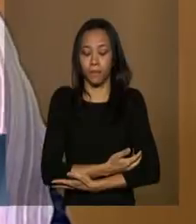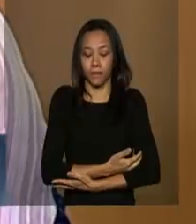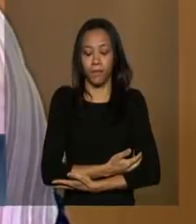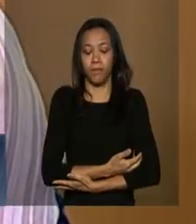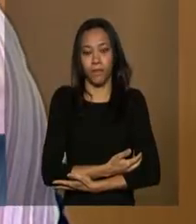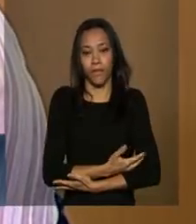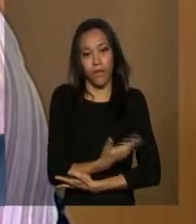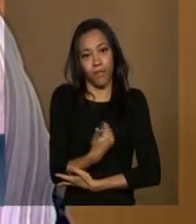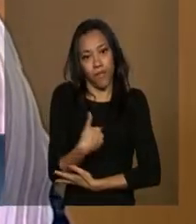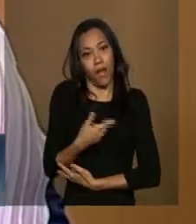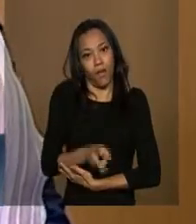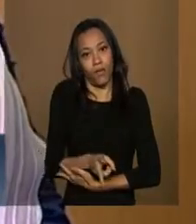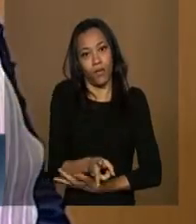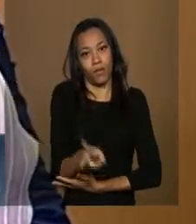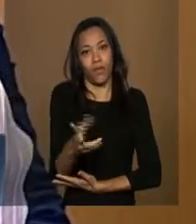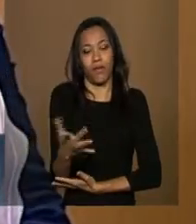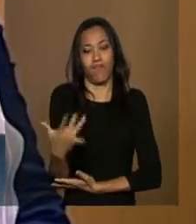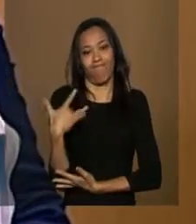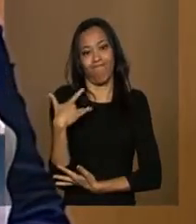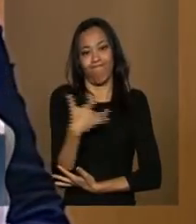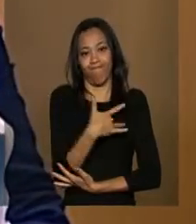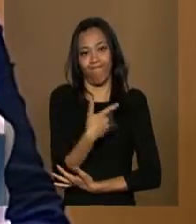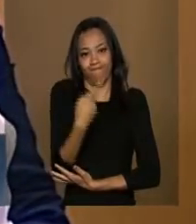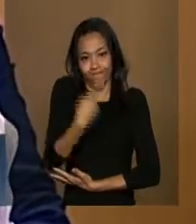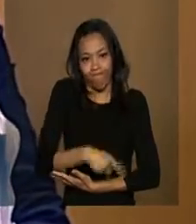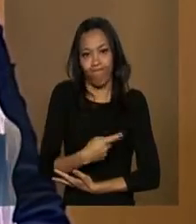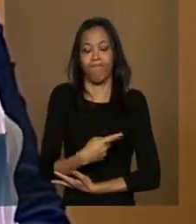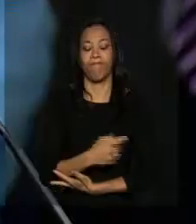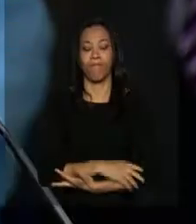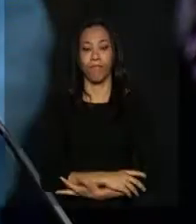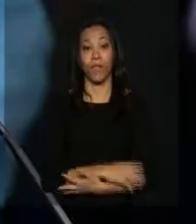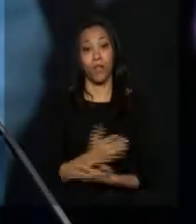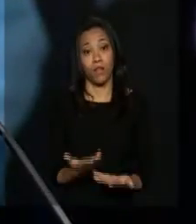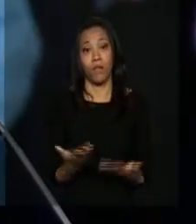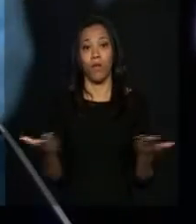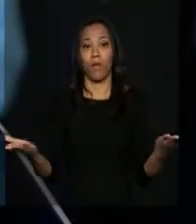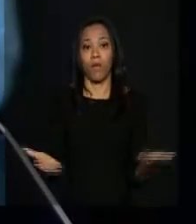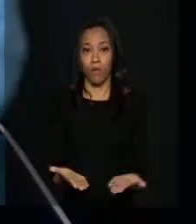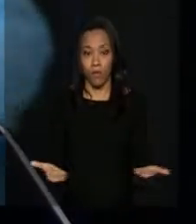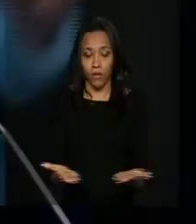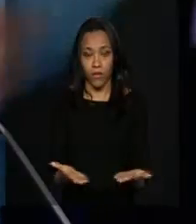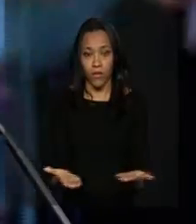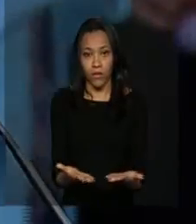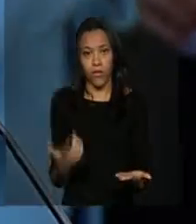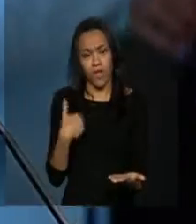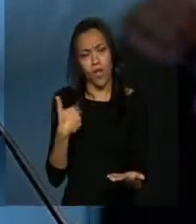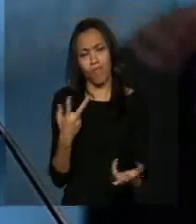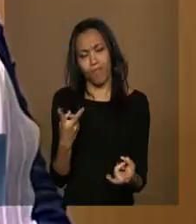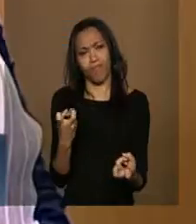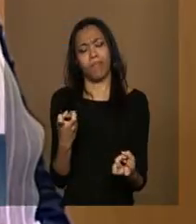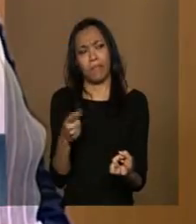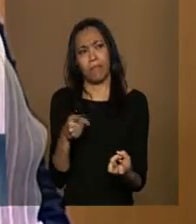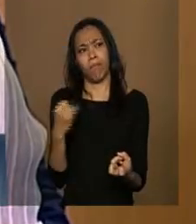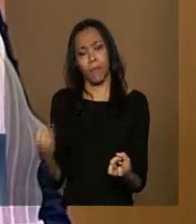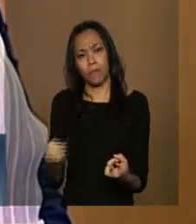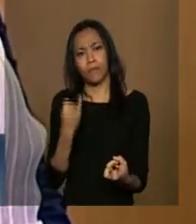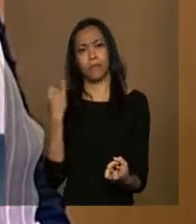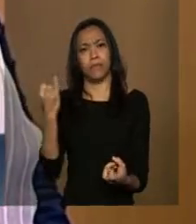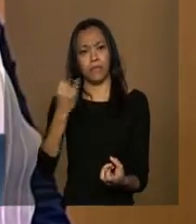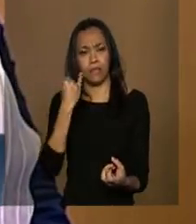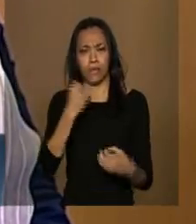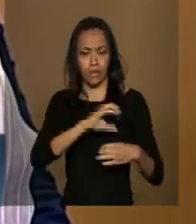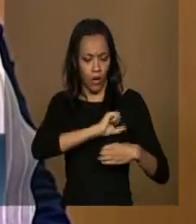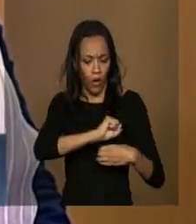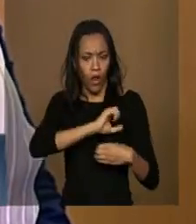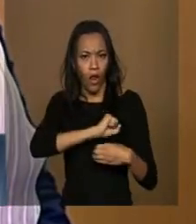assim, para dar a quantidade necessária que ele precisa. Então, hoje... eu vejo a importância disso. Eu não sabia a importância